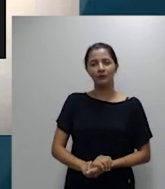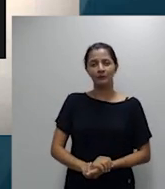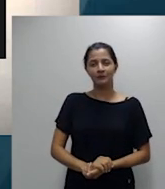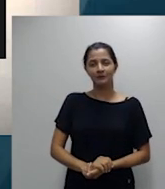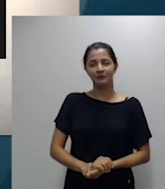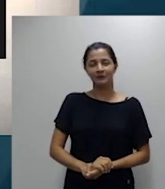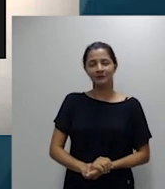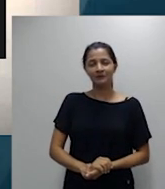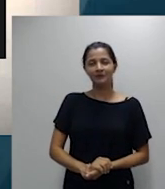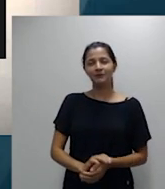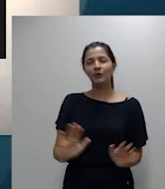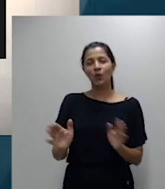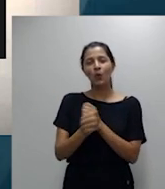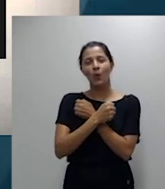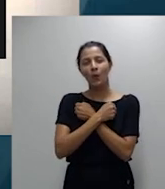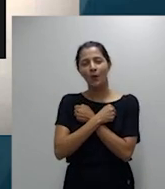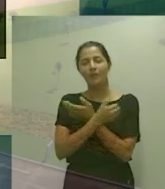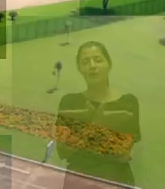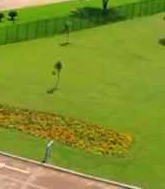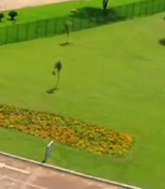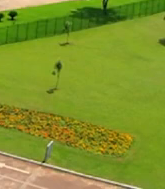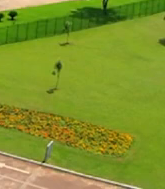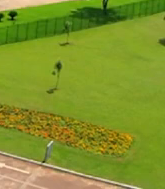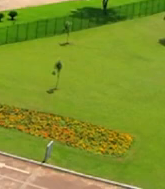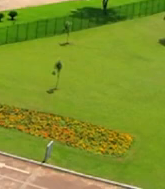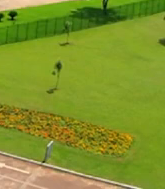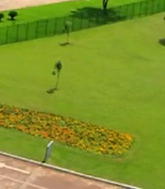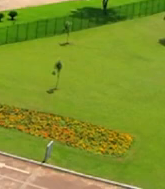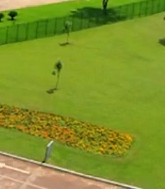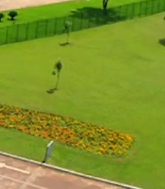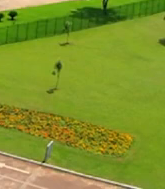Um abraço pessoal tchau tchau tchau